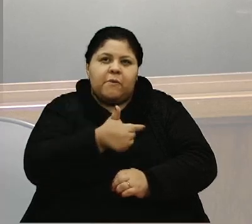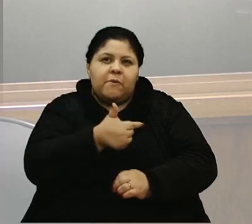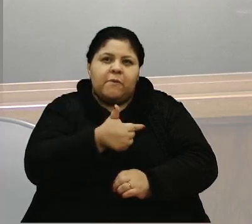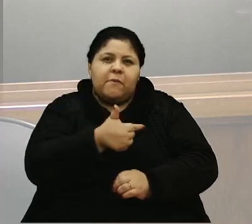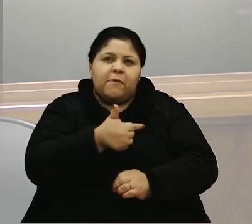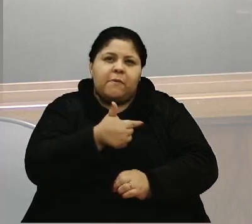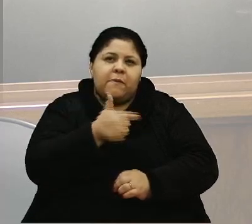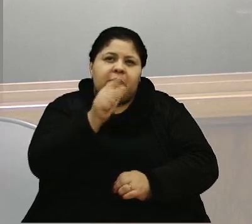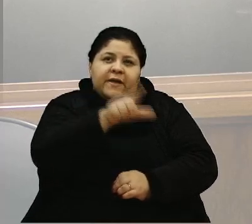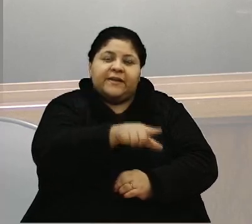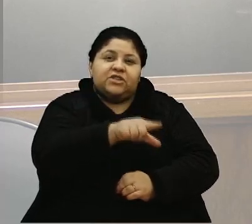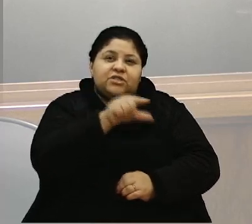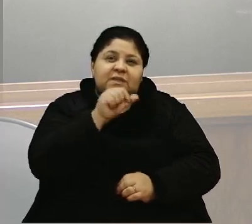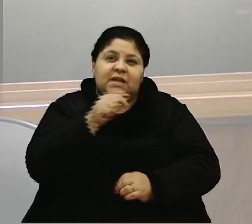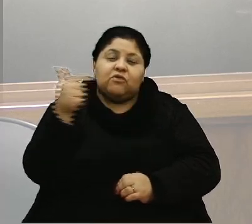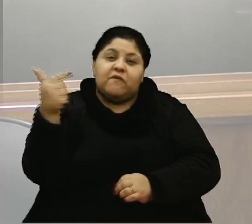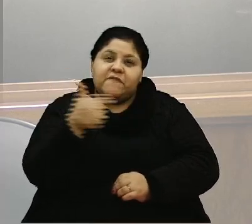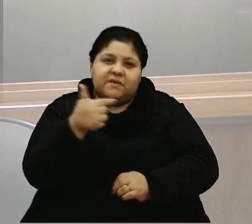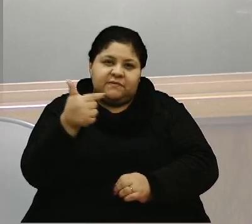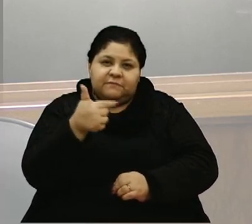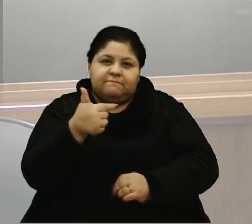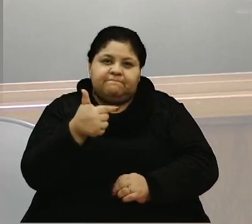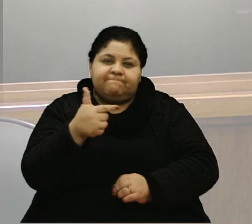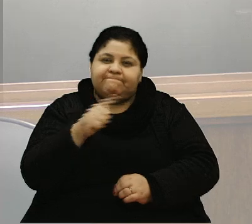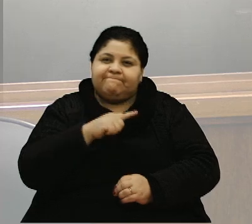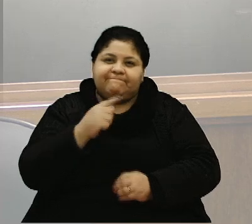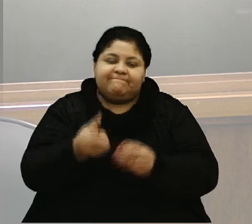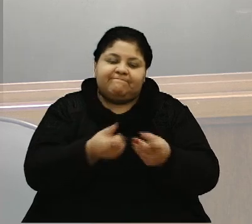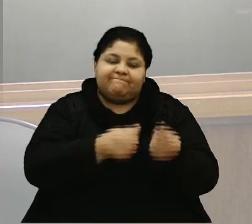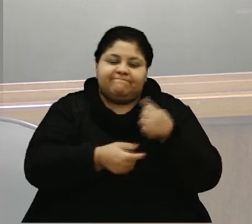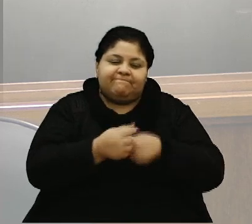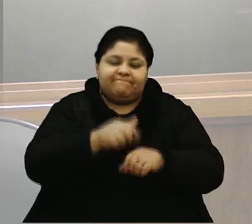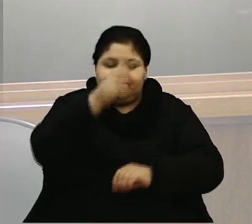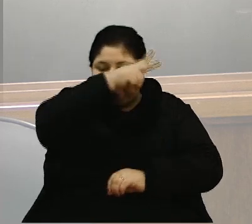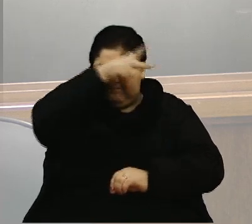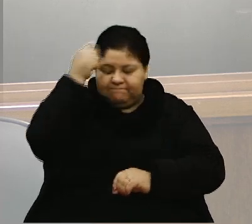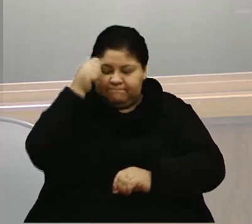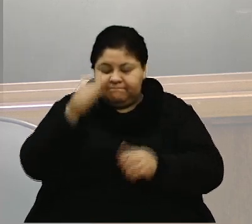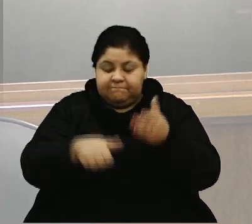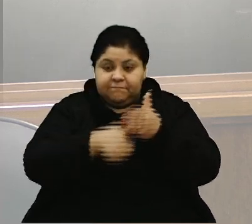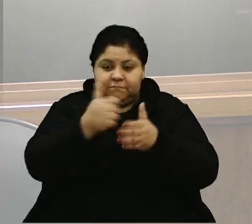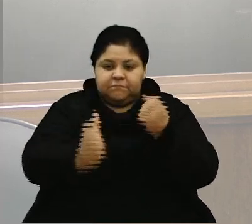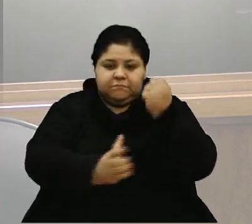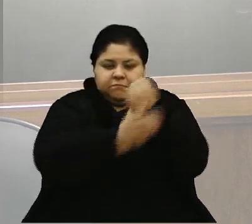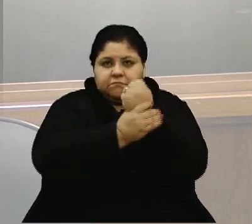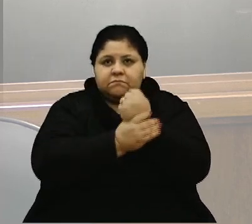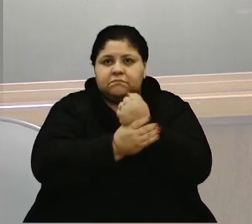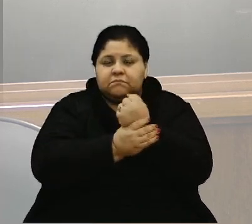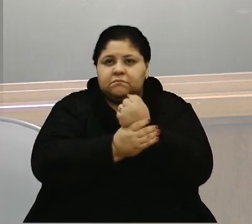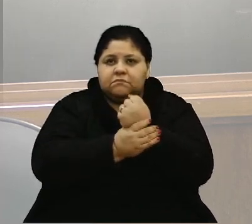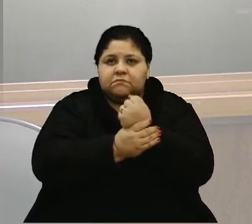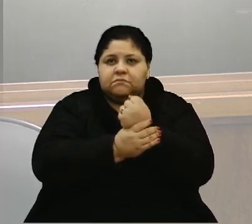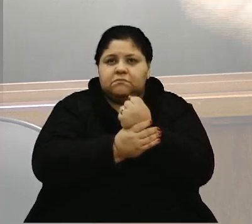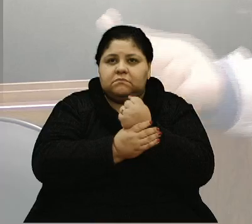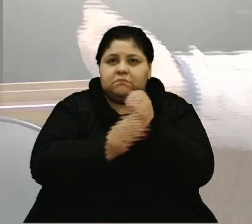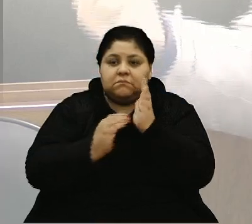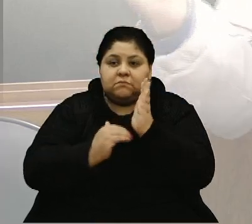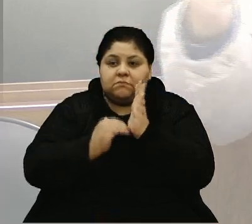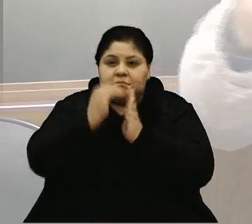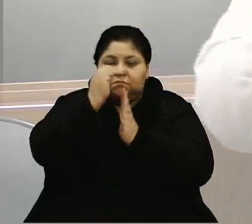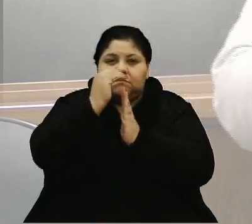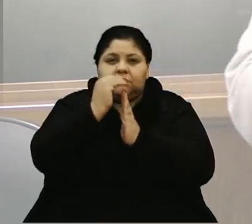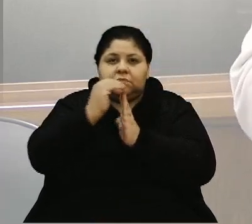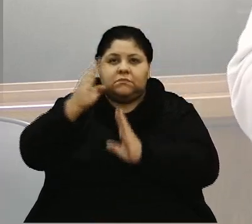Não dá para ir negociar com o prefeito a melhoria da segurança pública? No que se refere ao aumento do efetivo